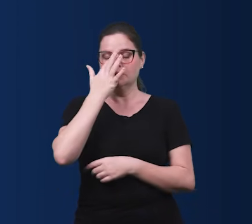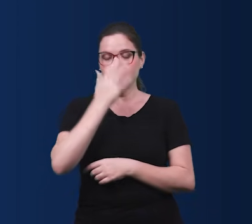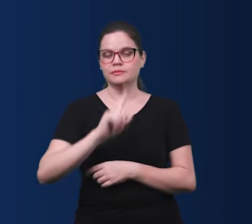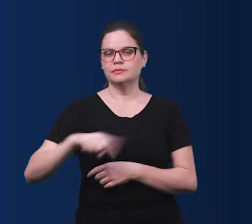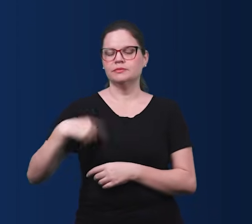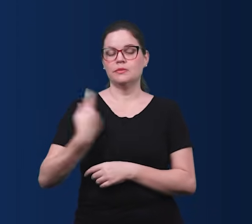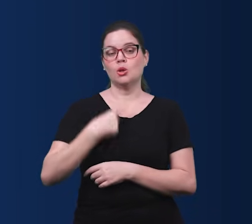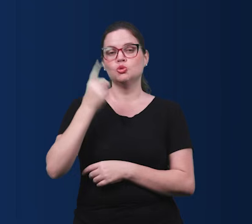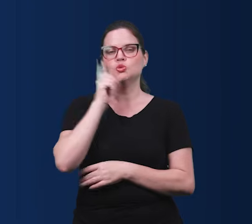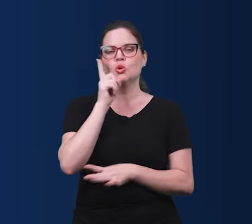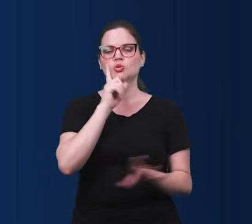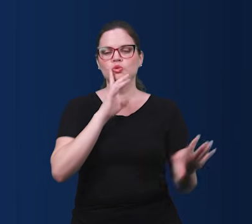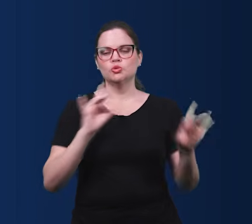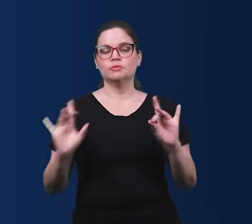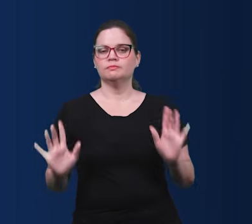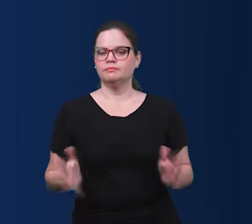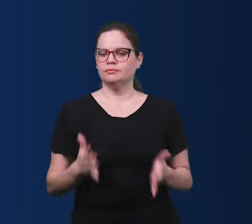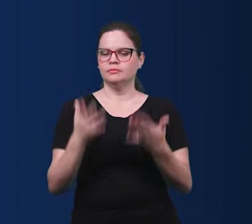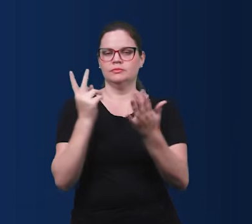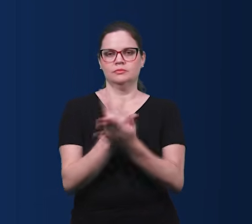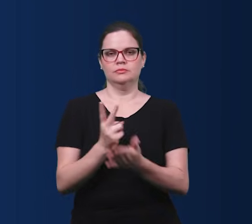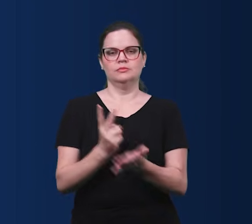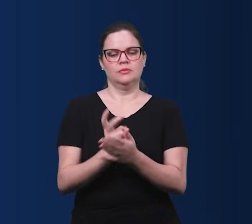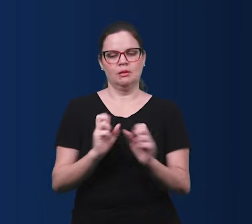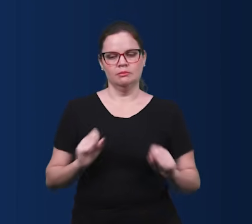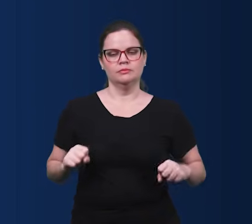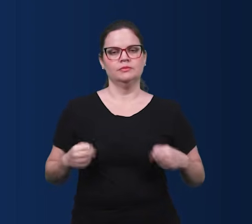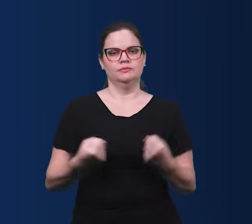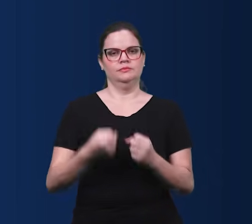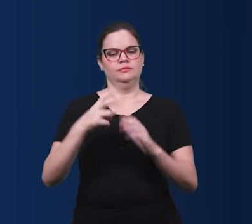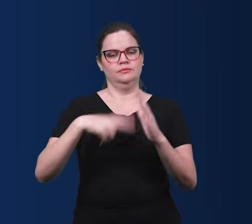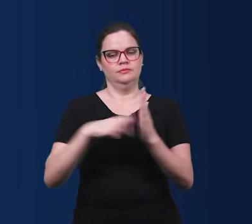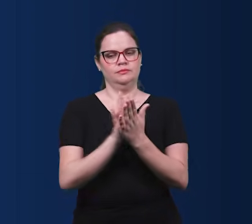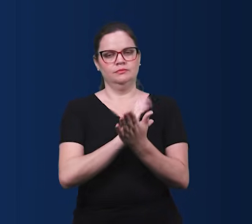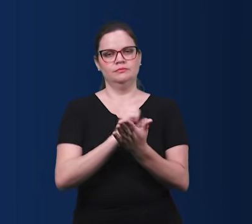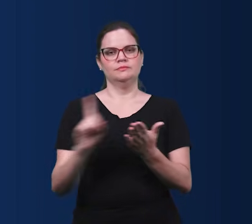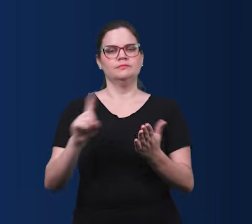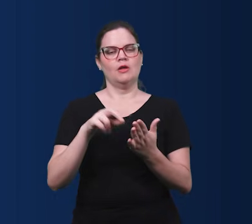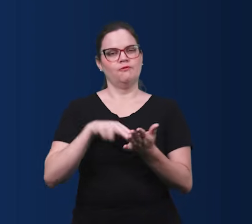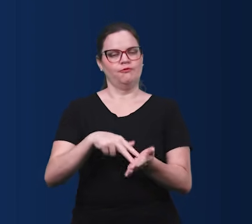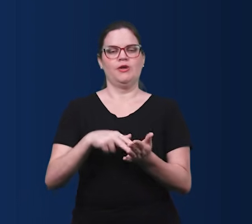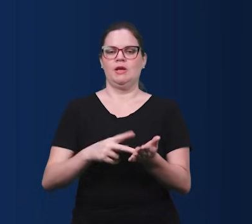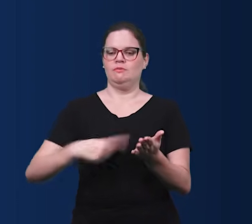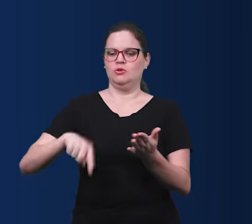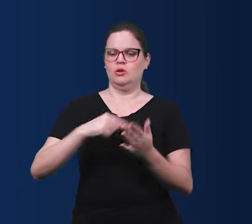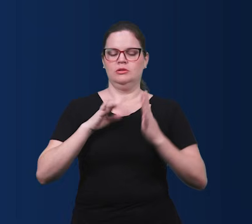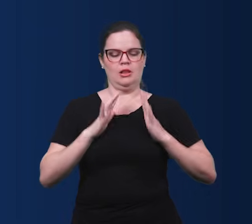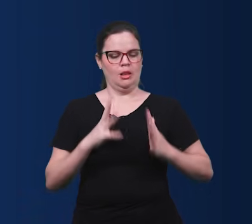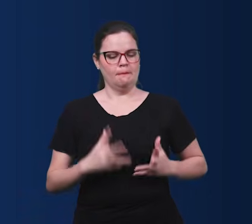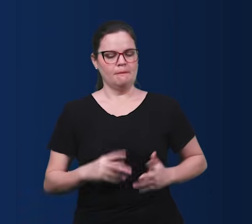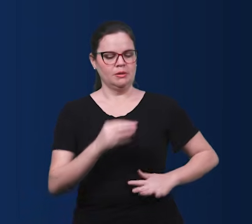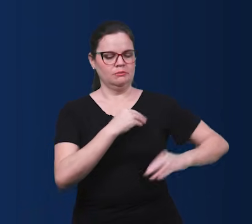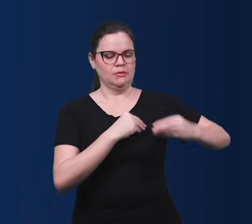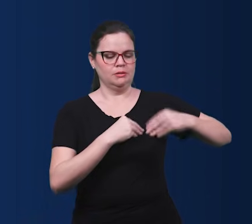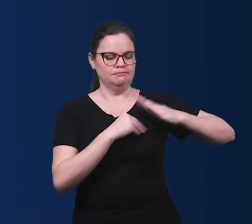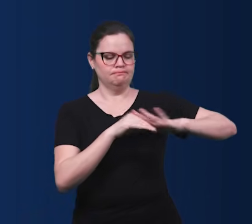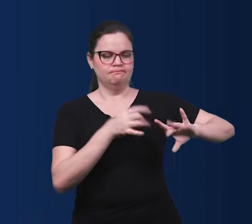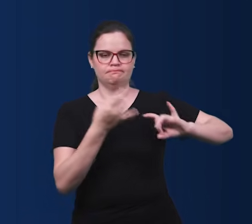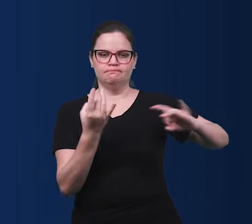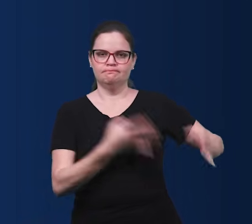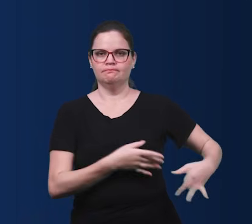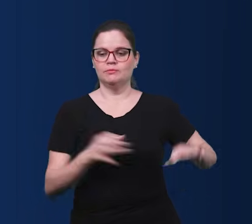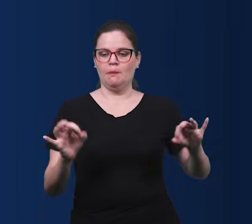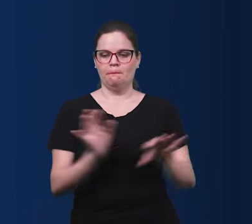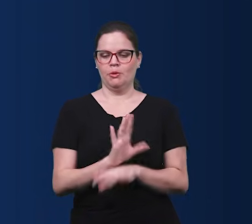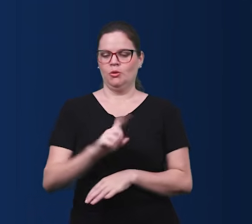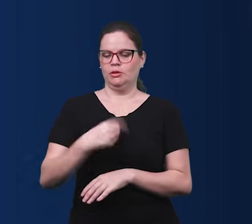Somos cada dia incentivados a permanecer firmes na palavra, buscar a santificação e estar sempre